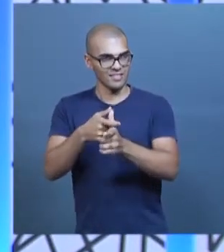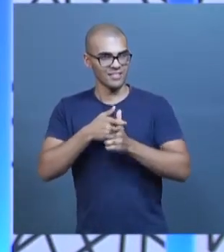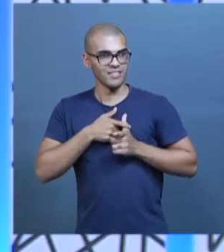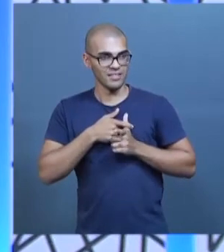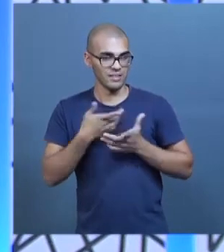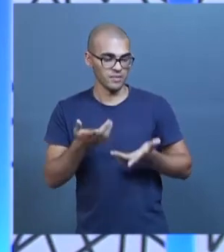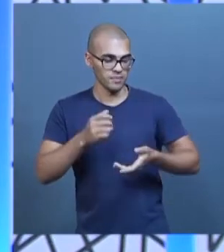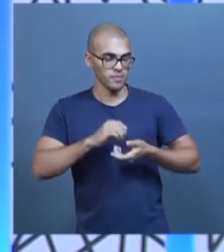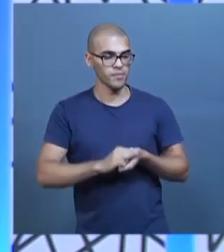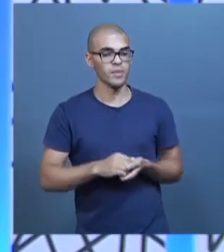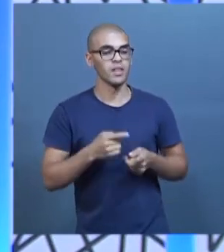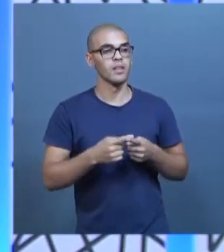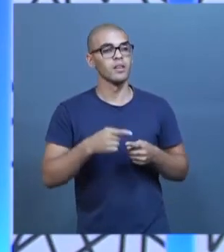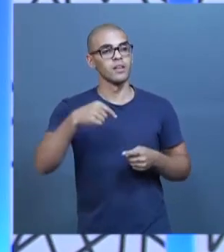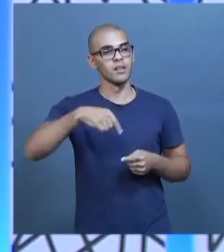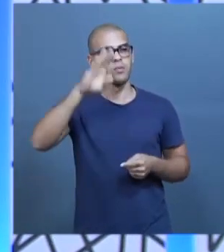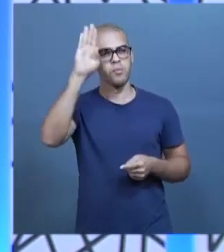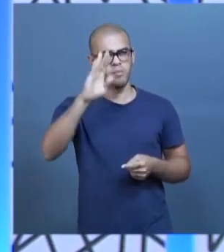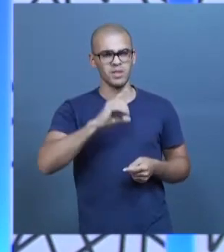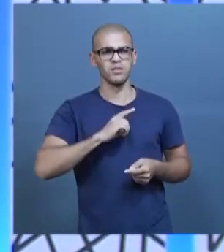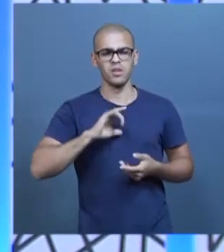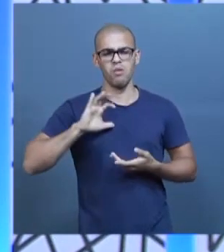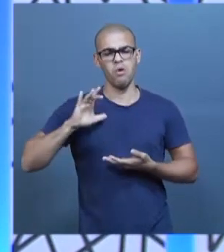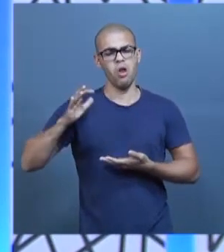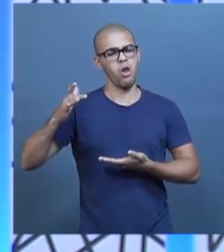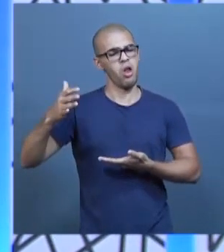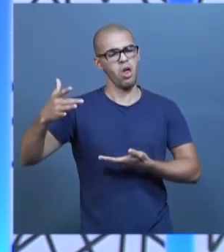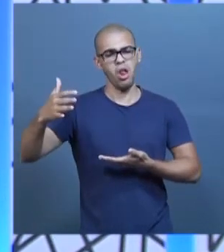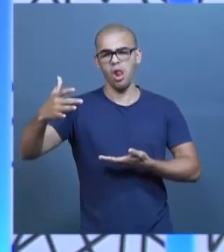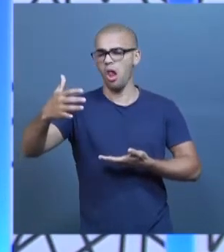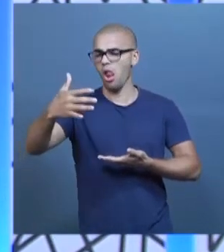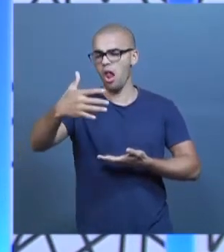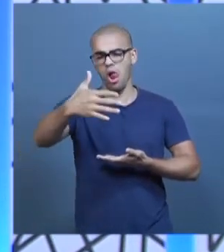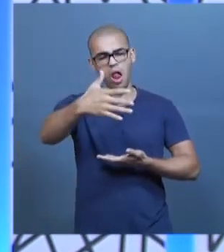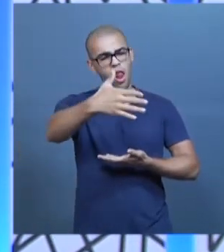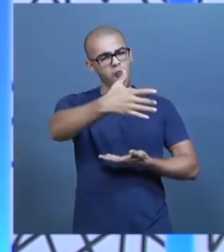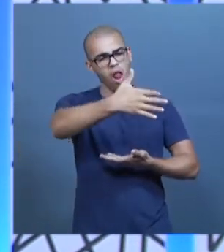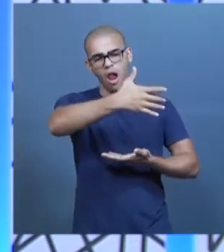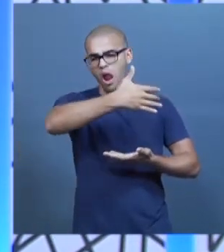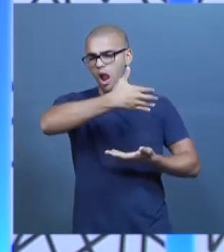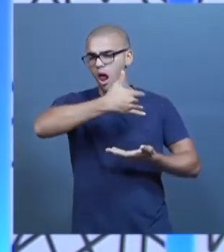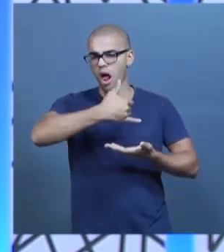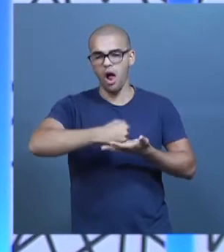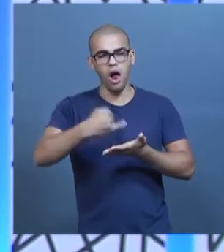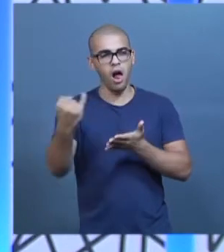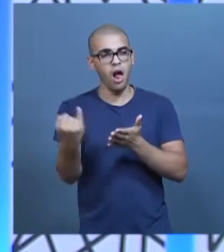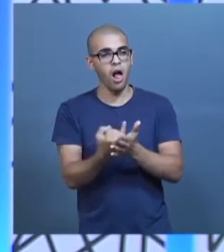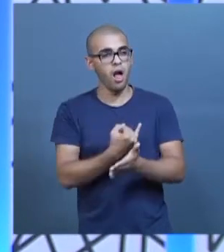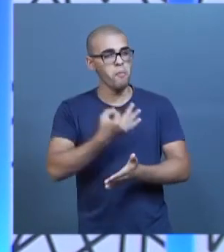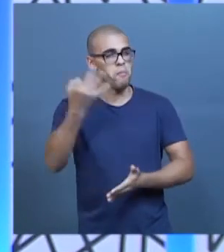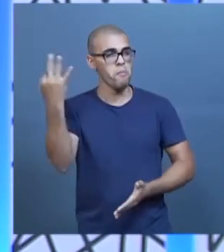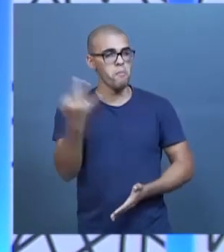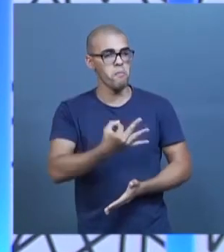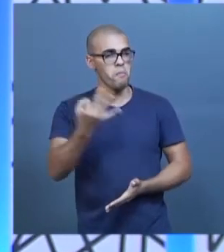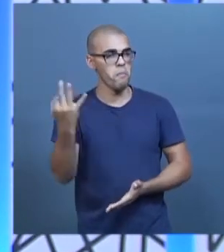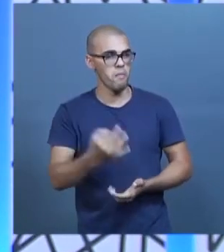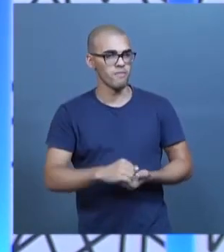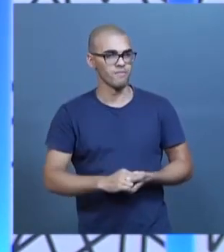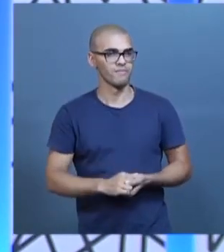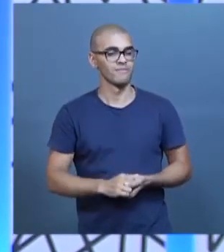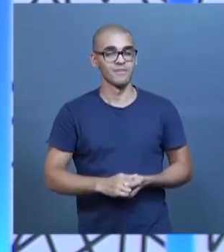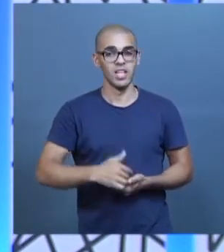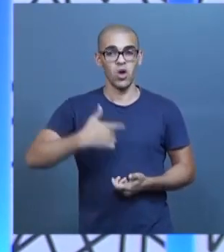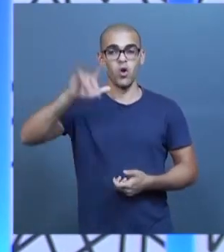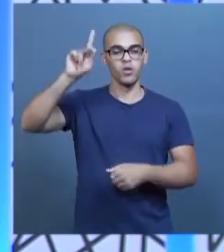O Brasil arrecada muito bem. Né? O Brasil, ele é um exemplo mundial de como arrecadar.